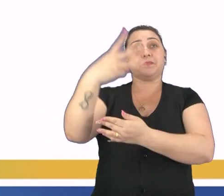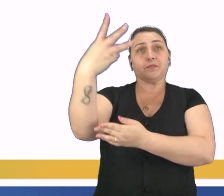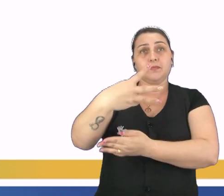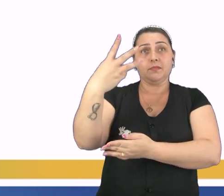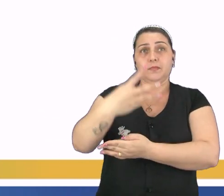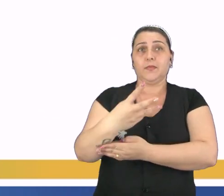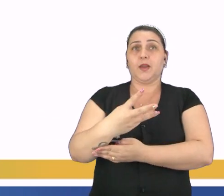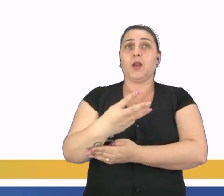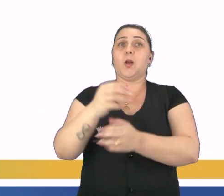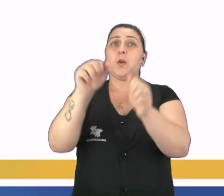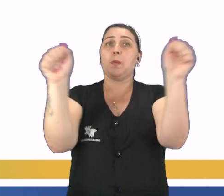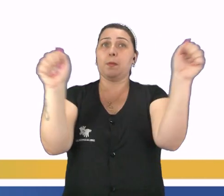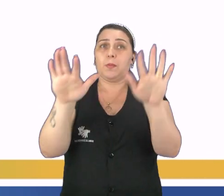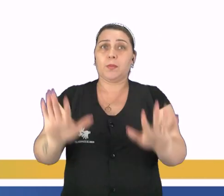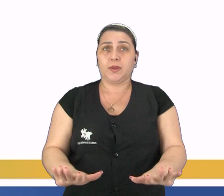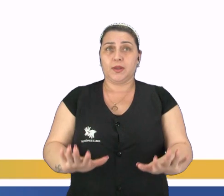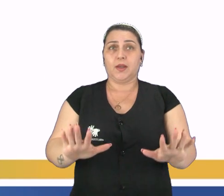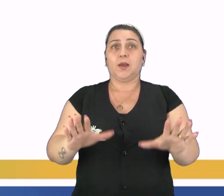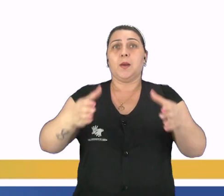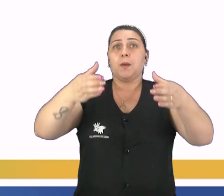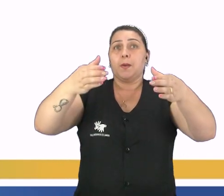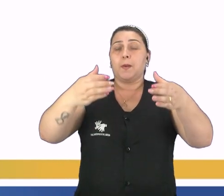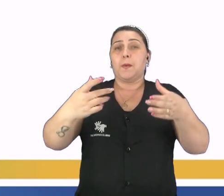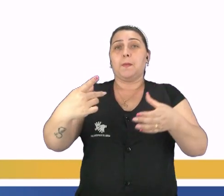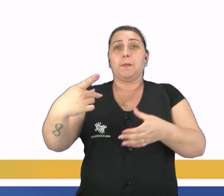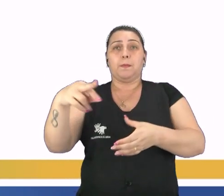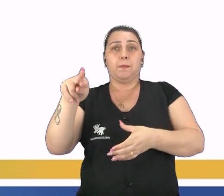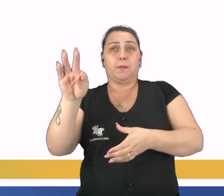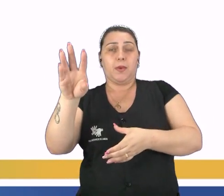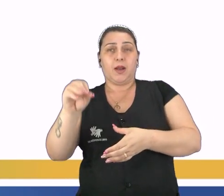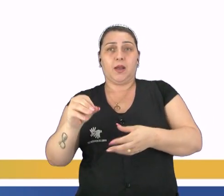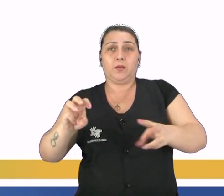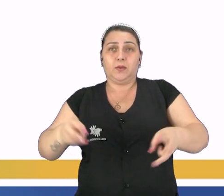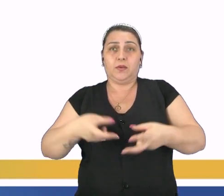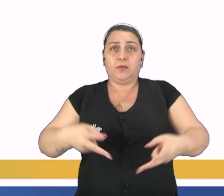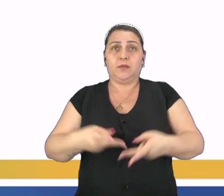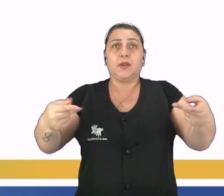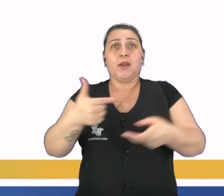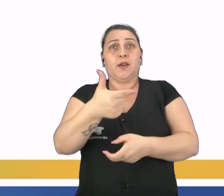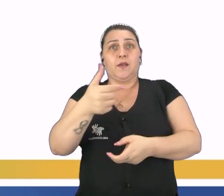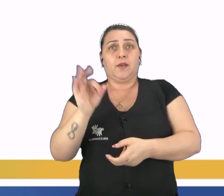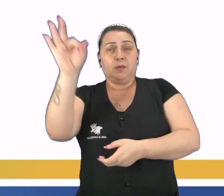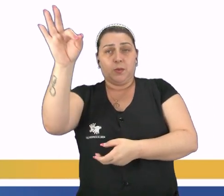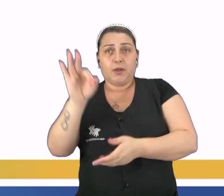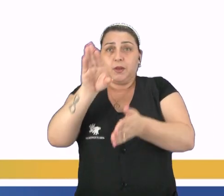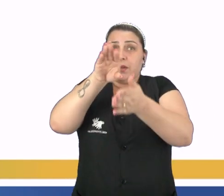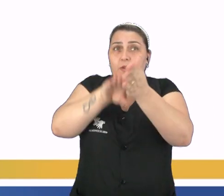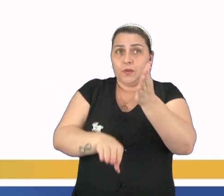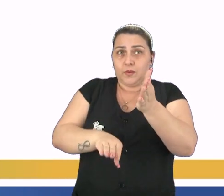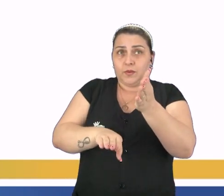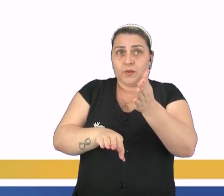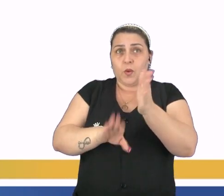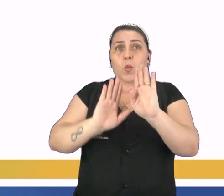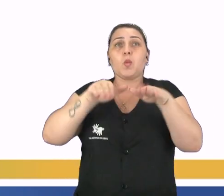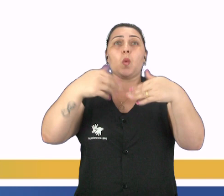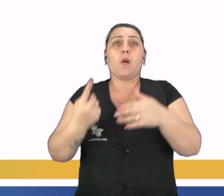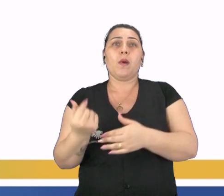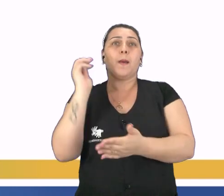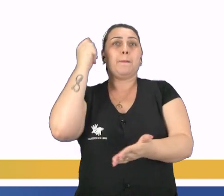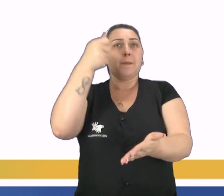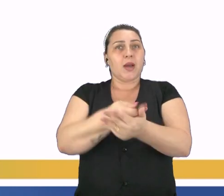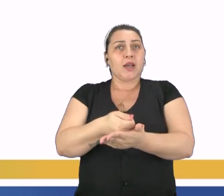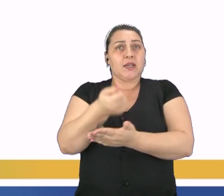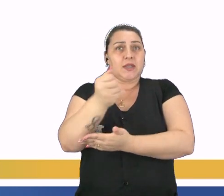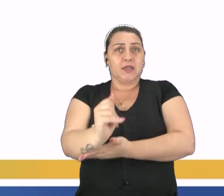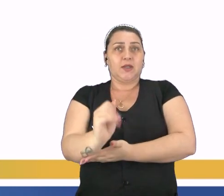E 3. Numa promoção, um prato de espaguete estava com 20% de desconto. Qual o preço